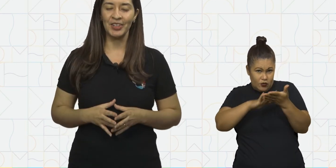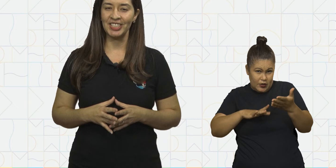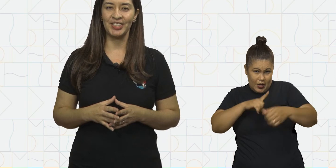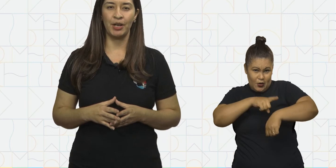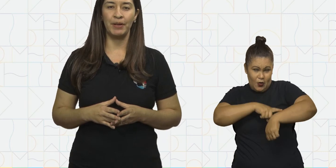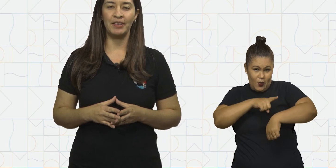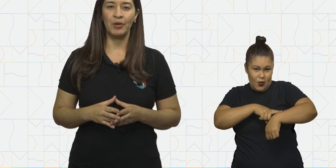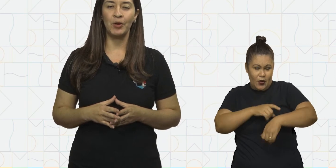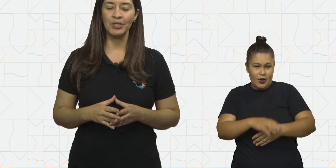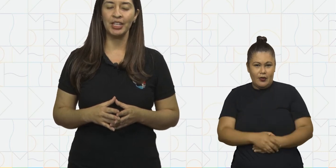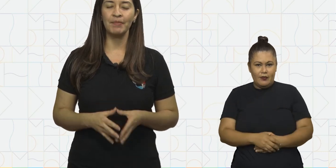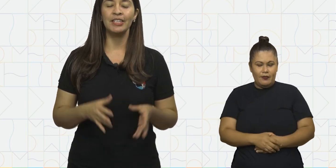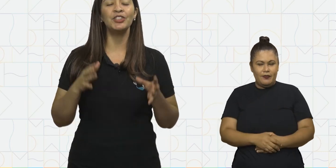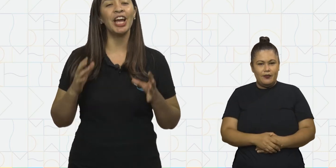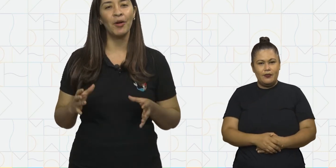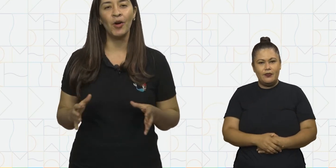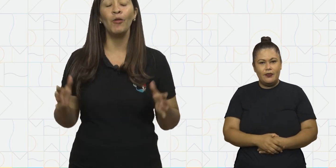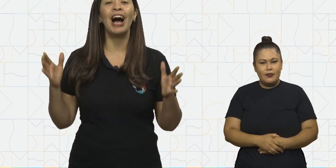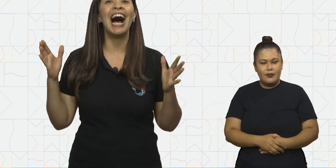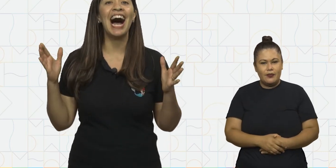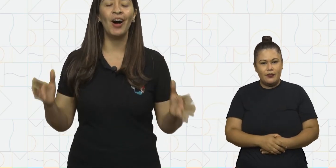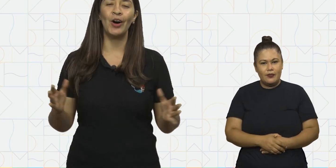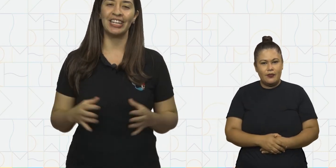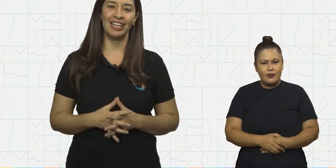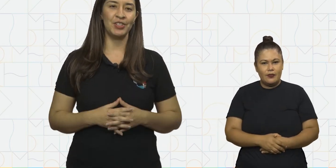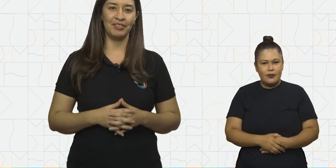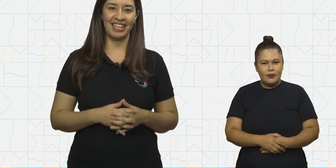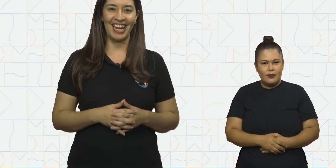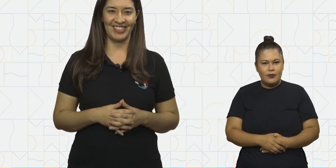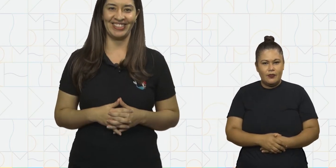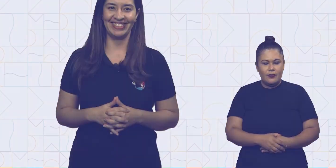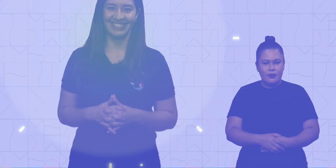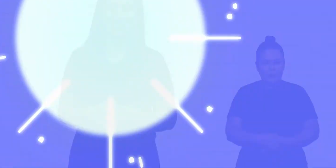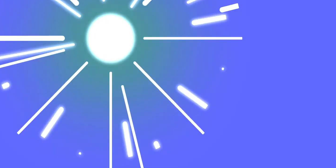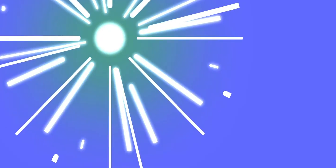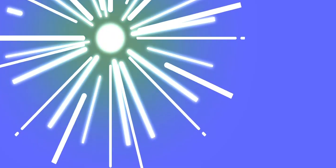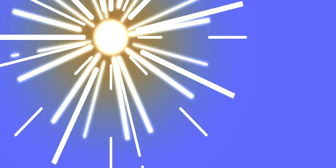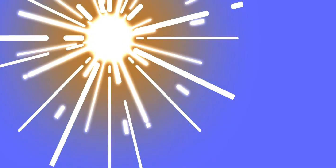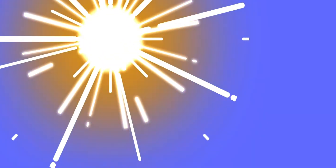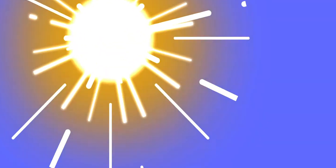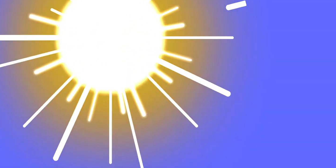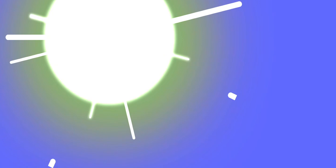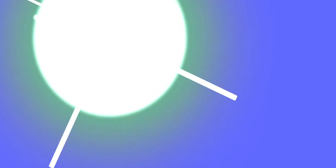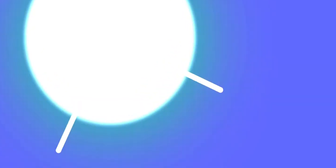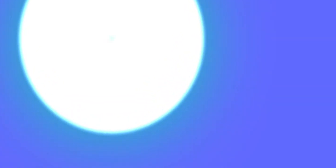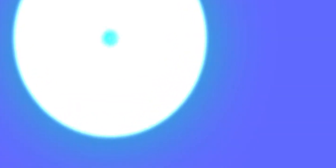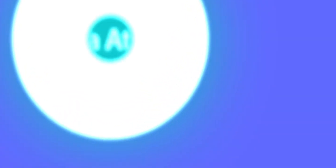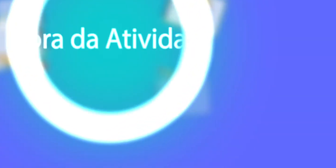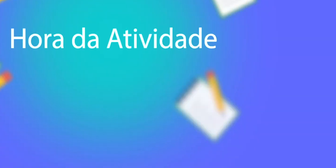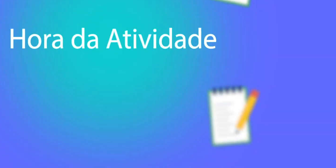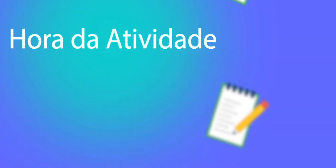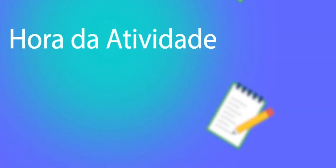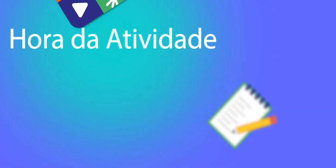tudo aquilo que a gente aprendeu hoje? Chegou a hora da atividade!